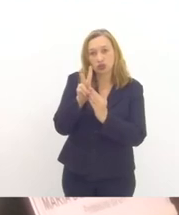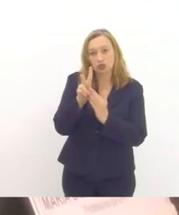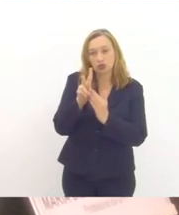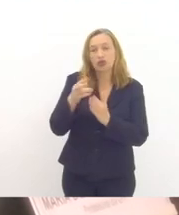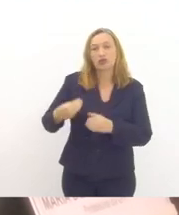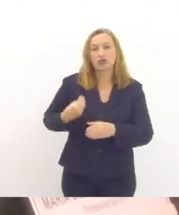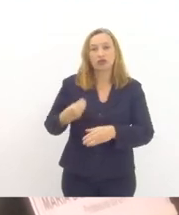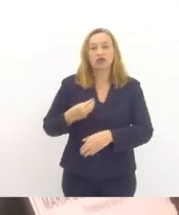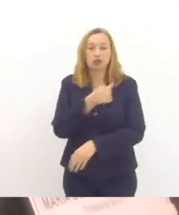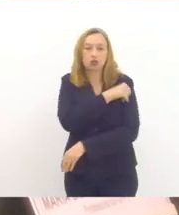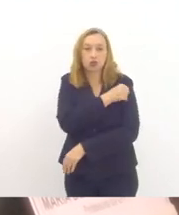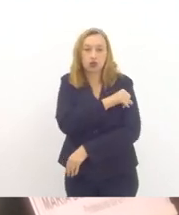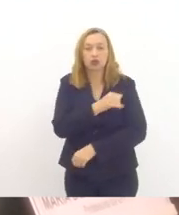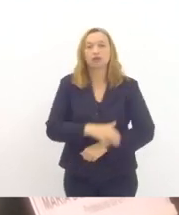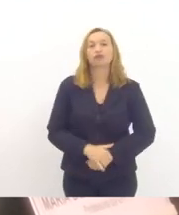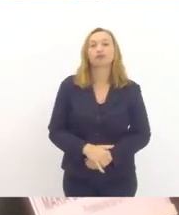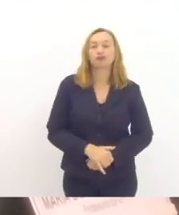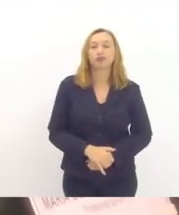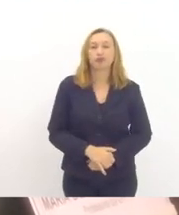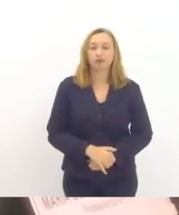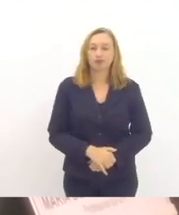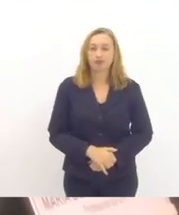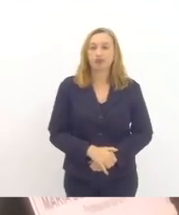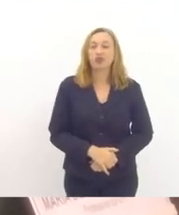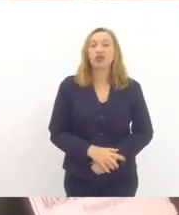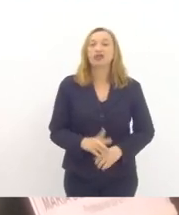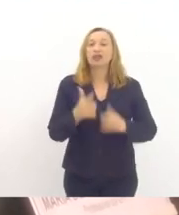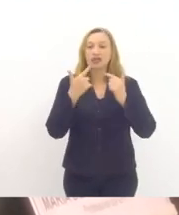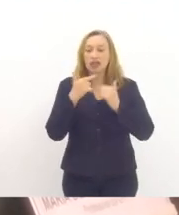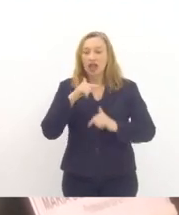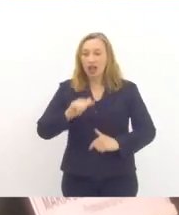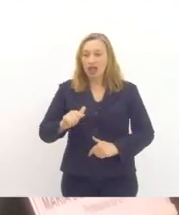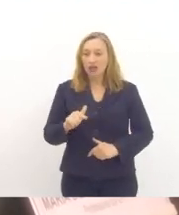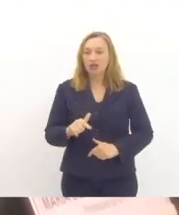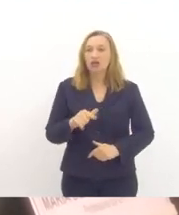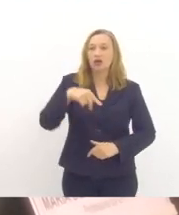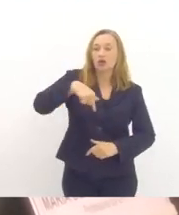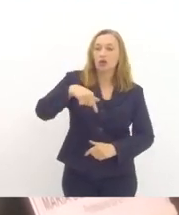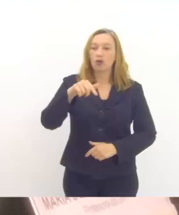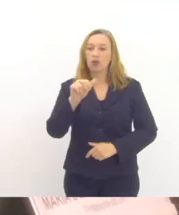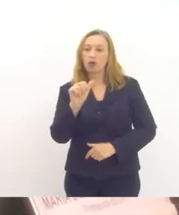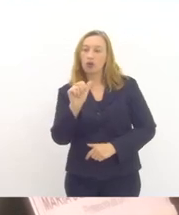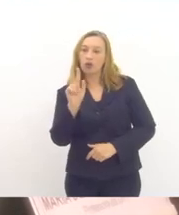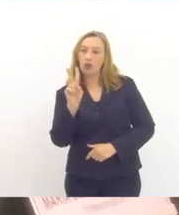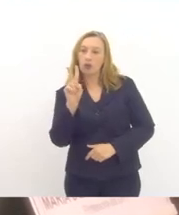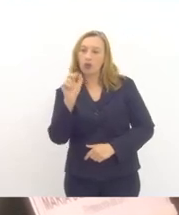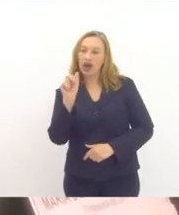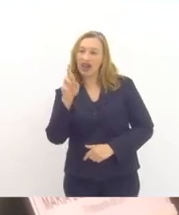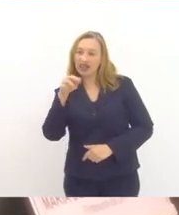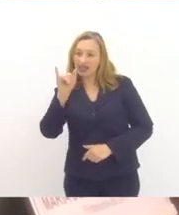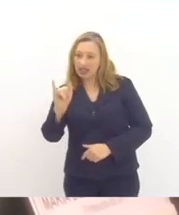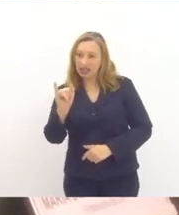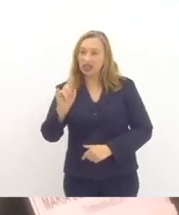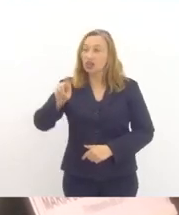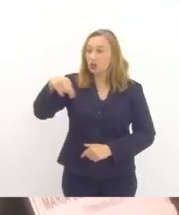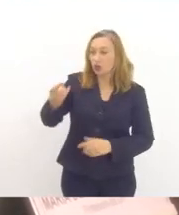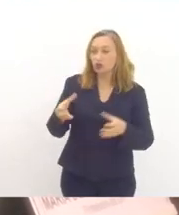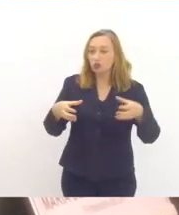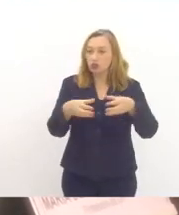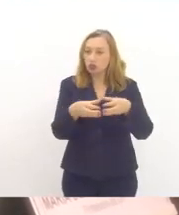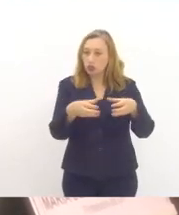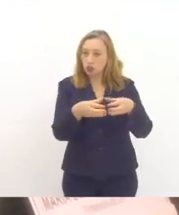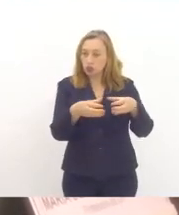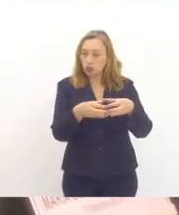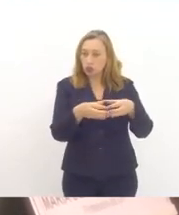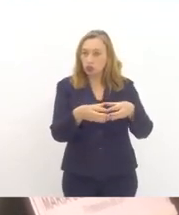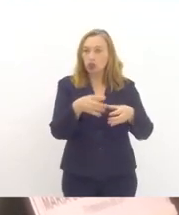vivendo aqui. Né? Dessas línguas, sobressai o Guarani, né? Seguido de outros grupos étnicos,